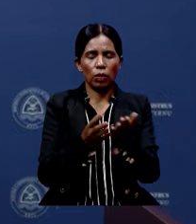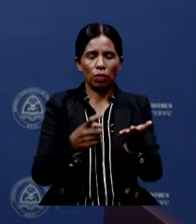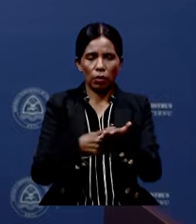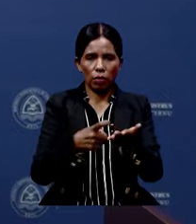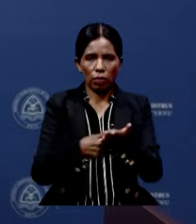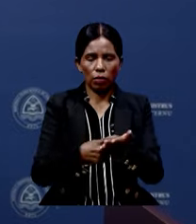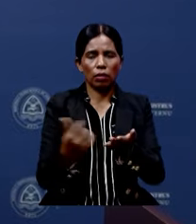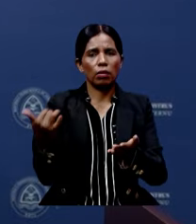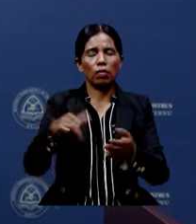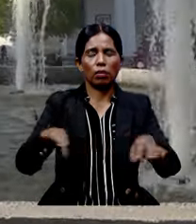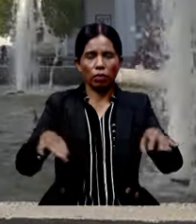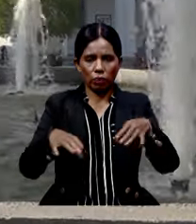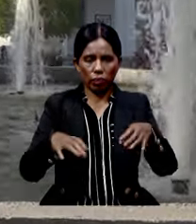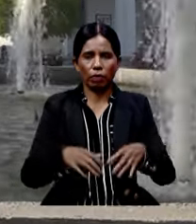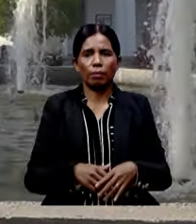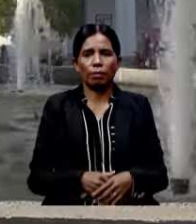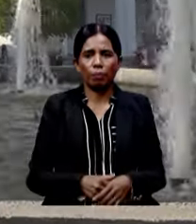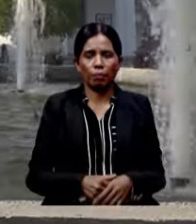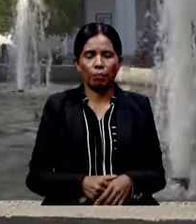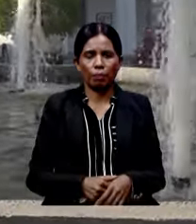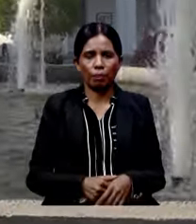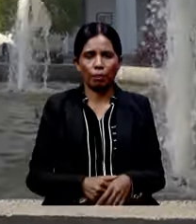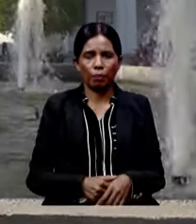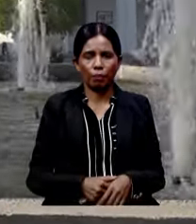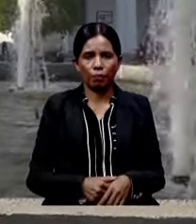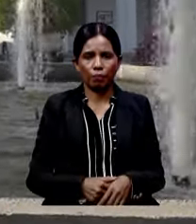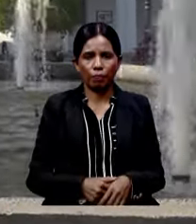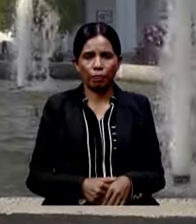diplomático no Serviço União. Santina de Jesus, Agostinho da Costa, GMN.